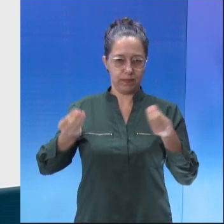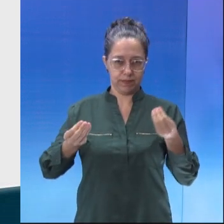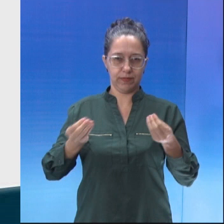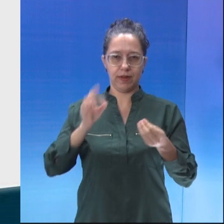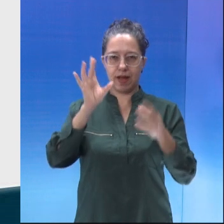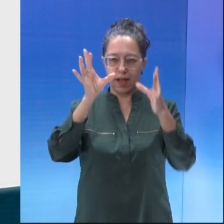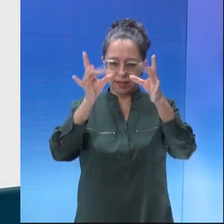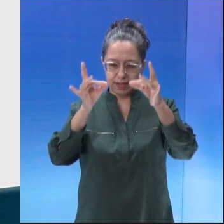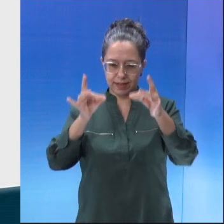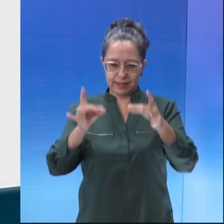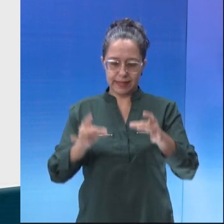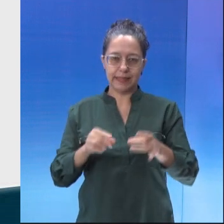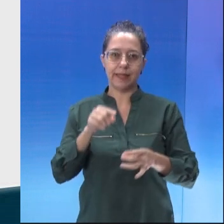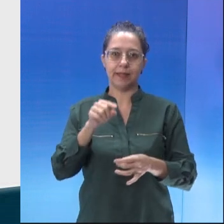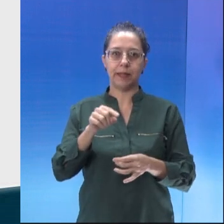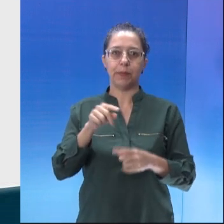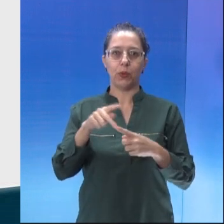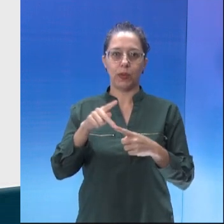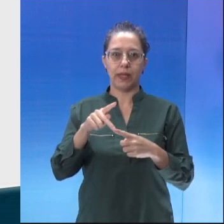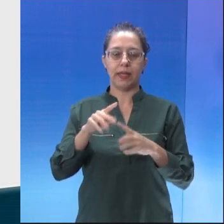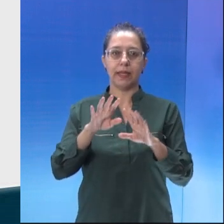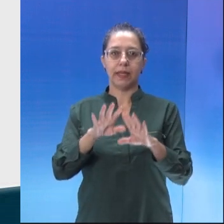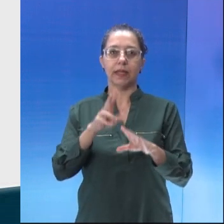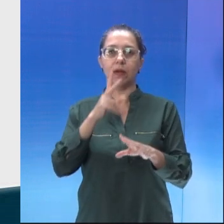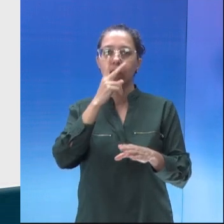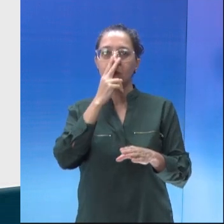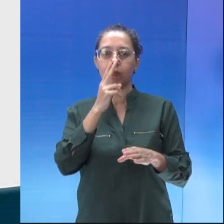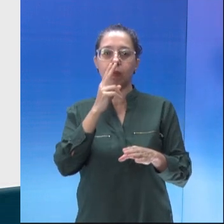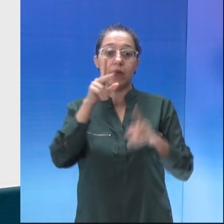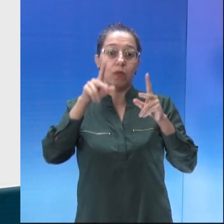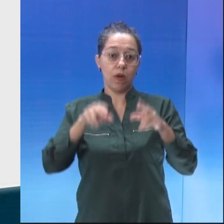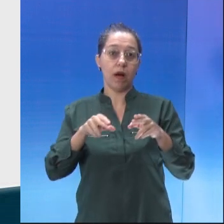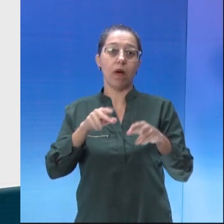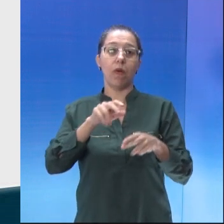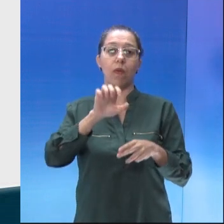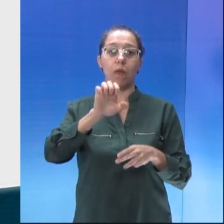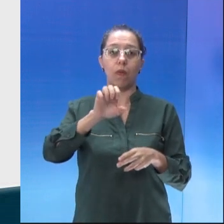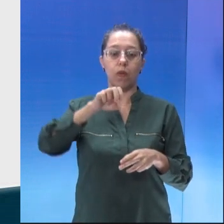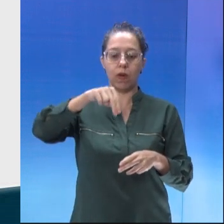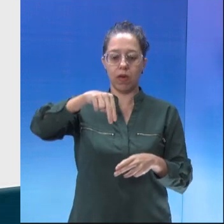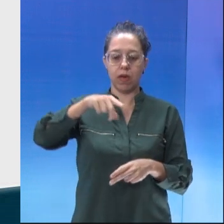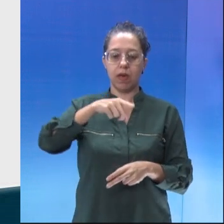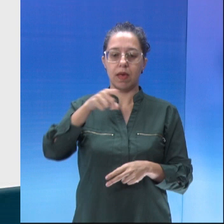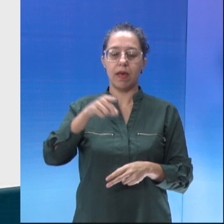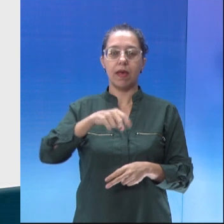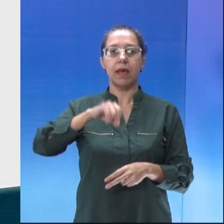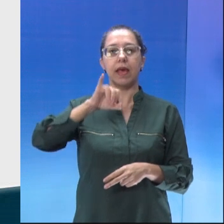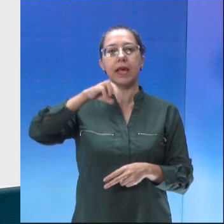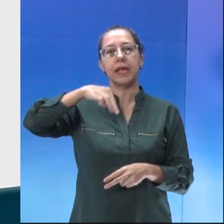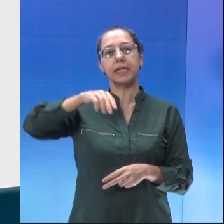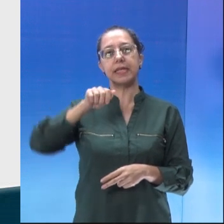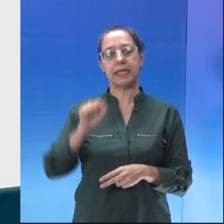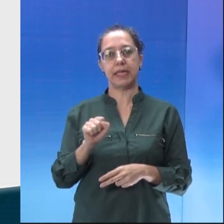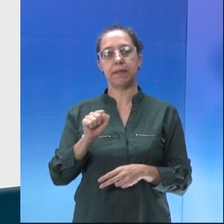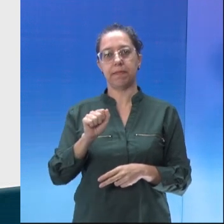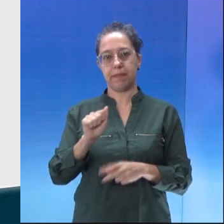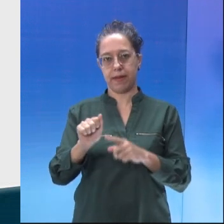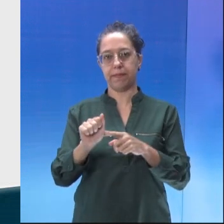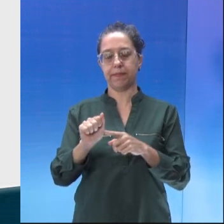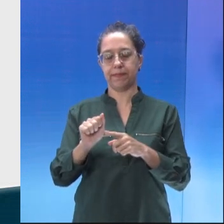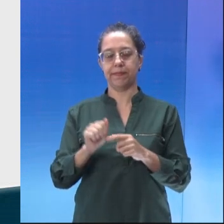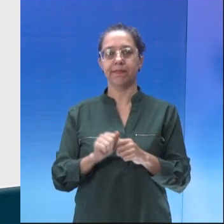essas funções. Elas atuam como enzimas. Professor, o que é uma enzima? Existe aí na biologia